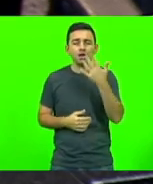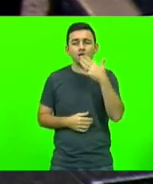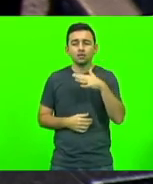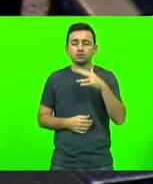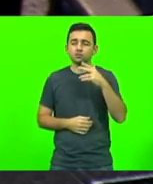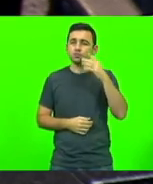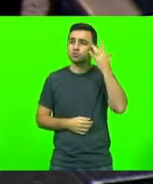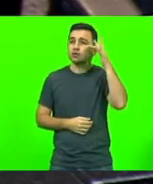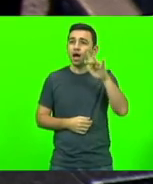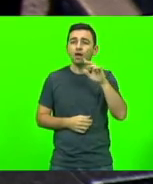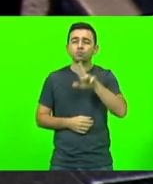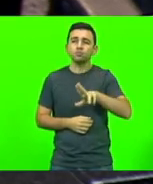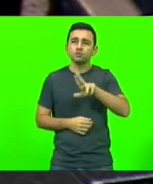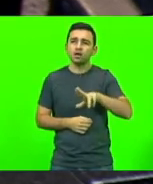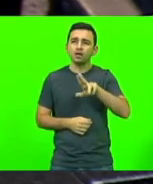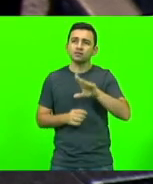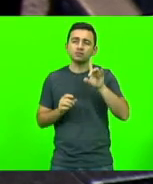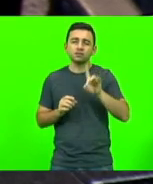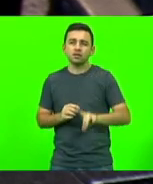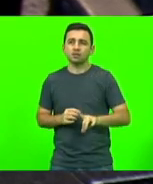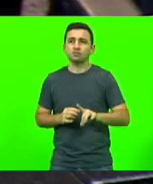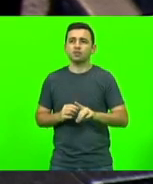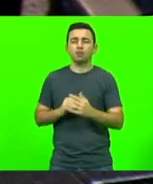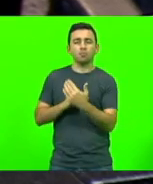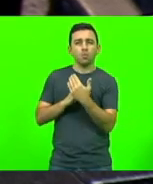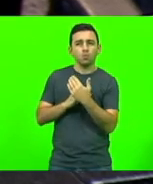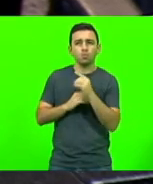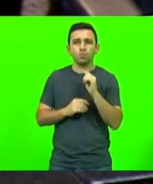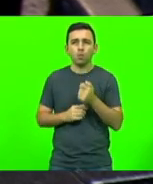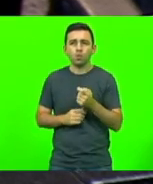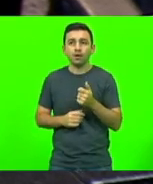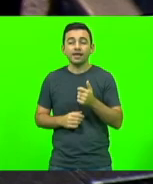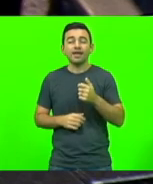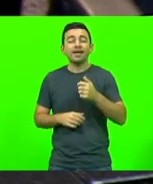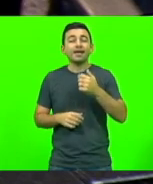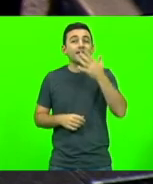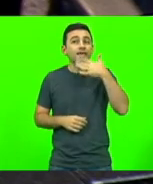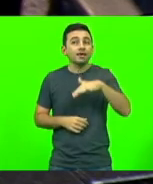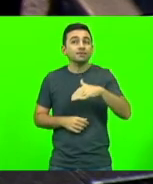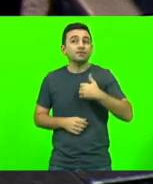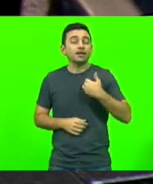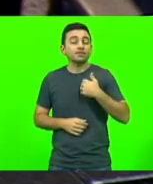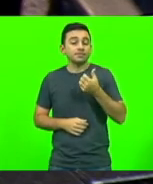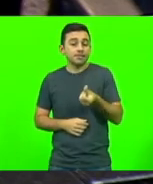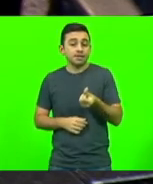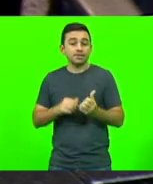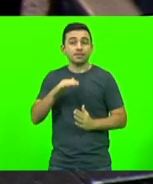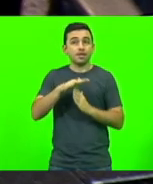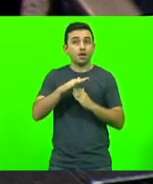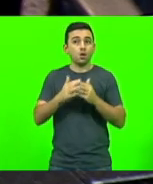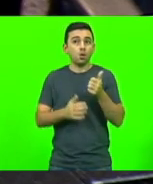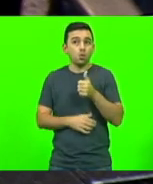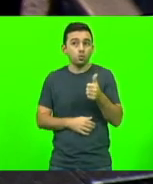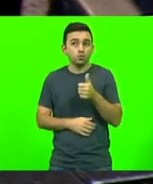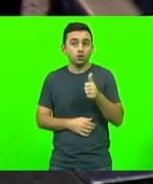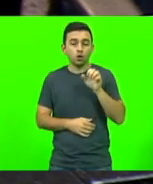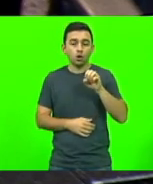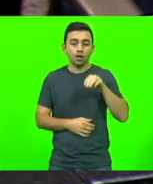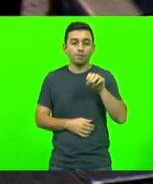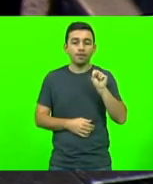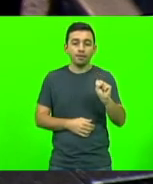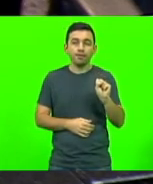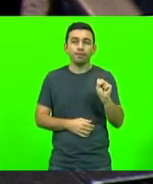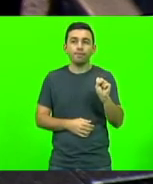uma máscara com o mínimo de assistência. Para crianças de 6 a 11 anos, a OMS recomenda